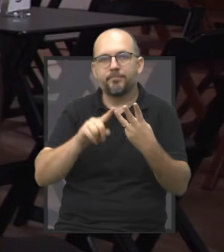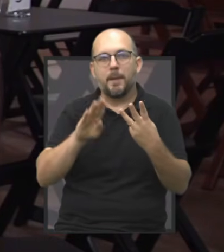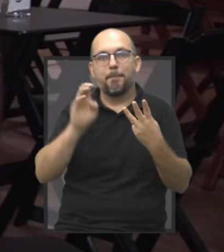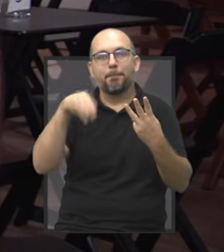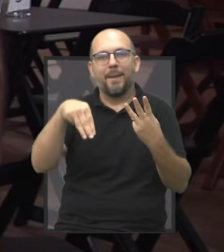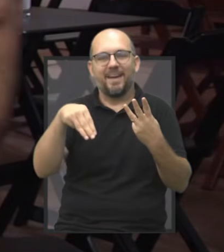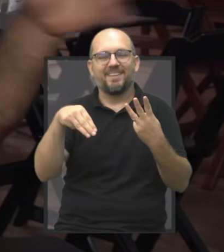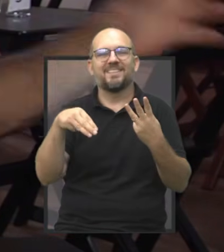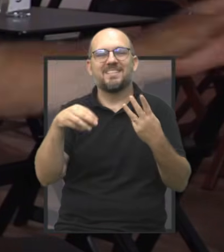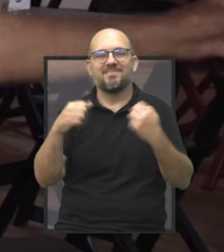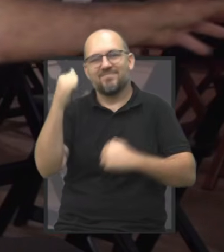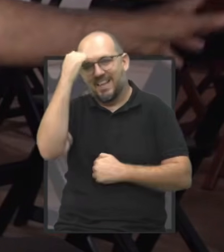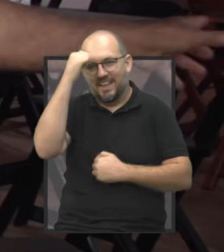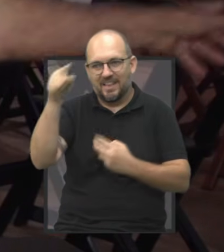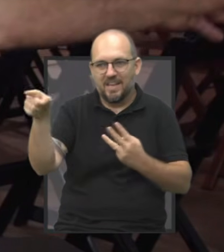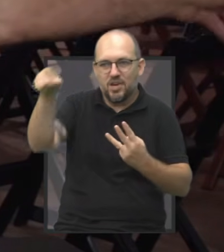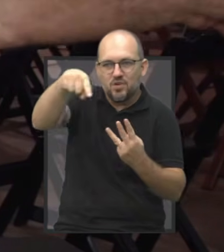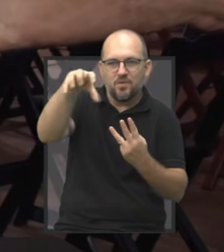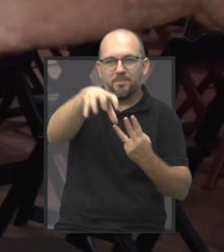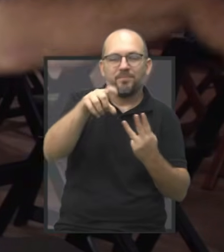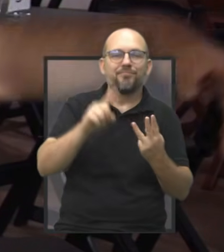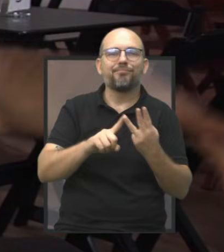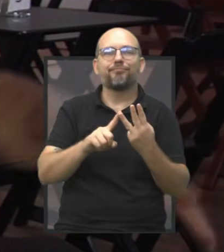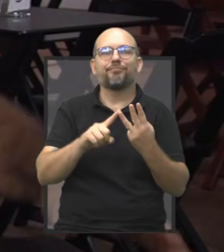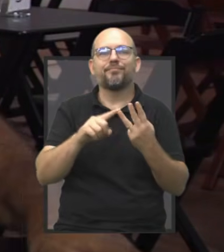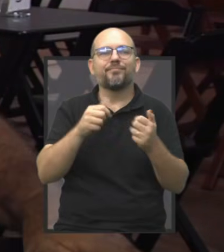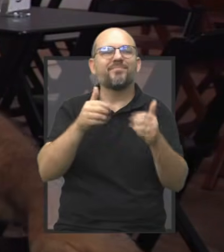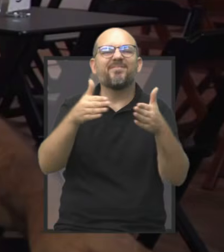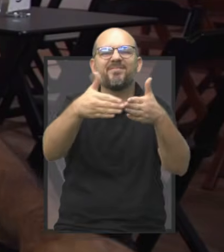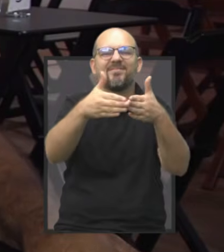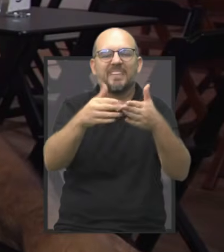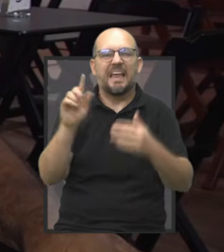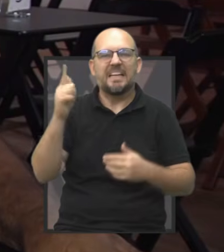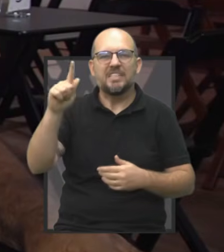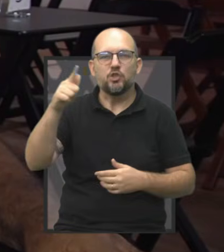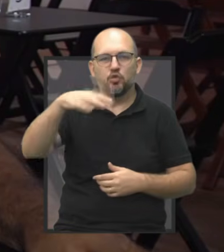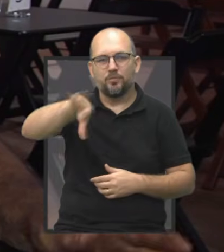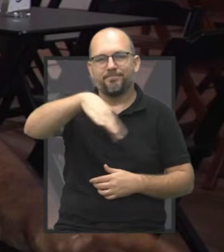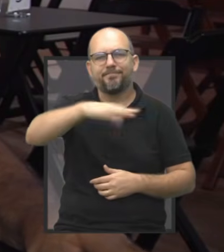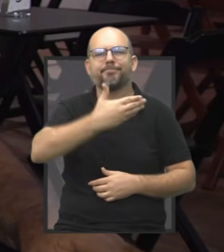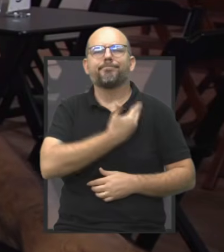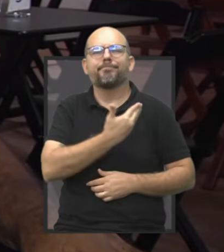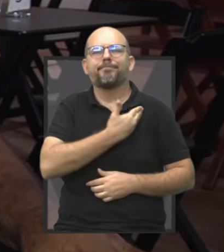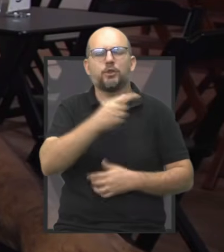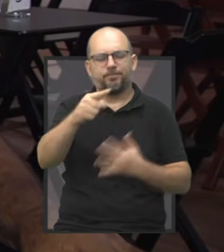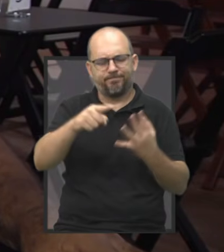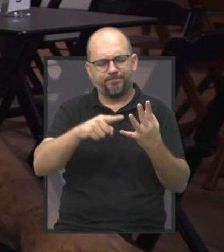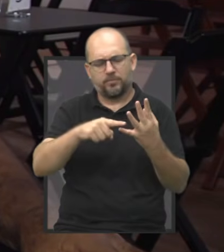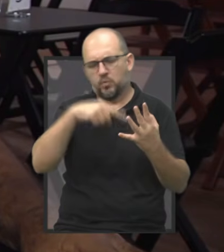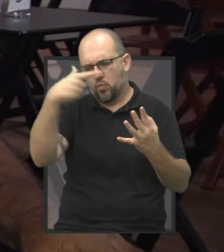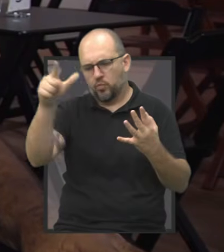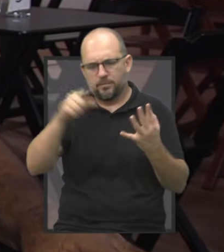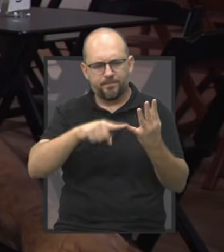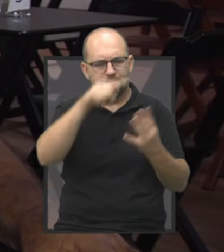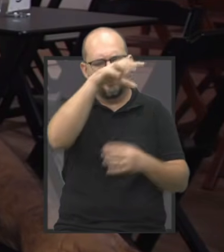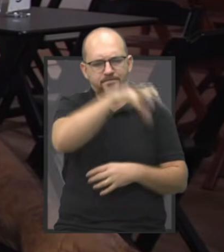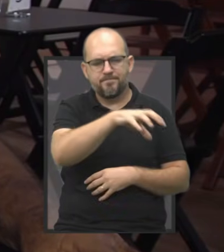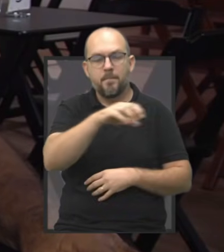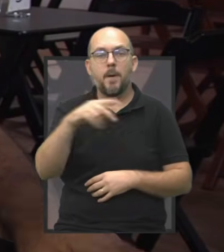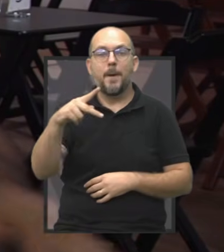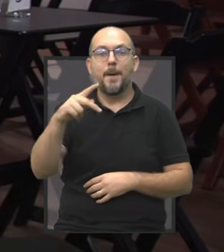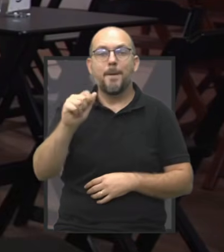o Bem Sertanejo na esquina aqui dos bairros dos Grisos, que até meu amigo,